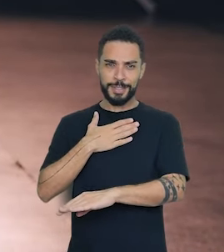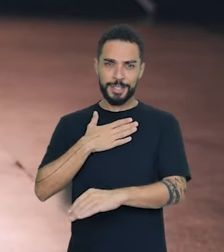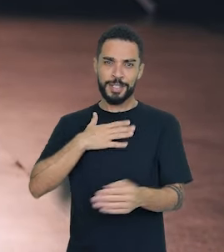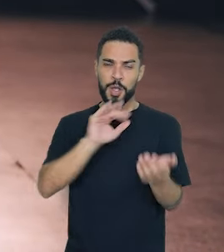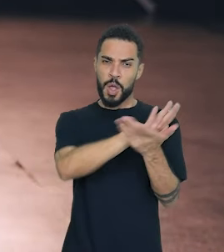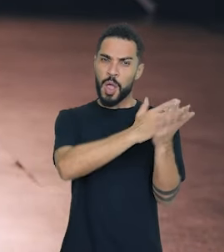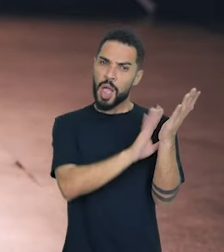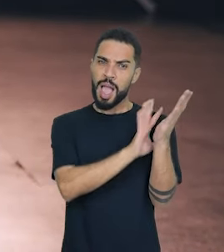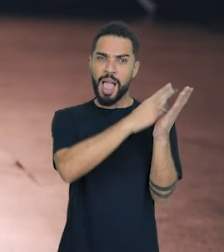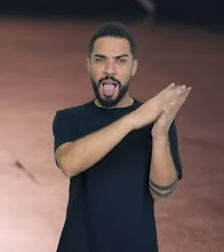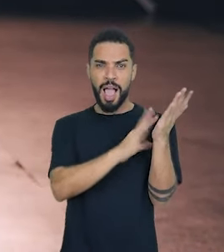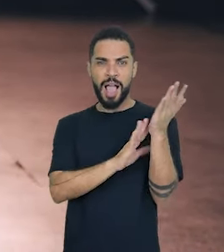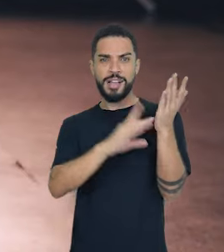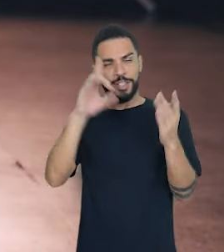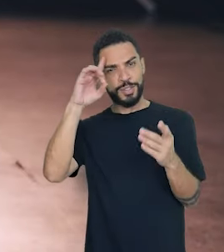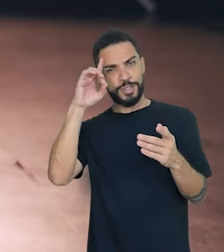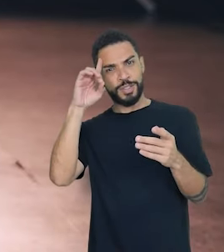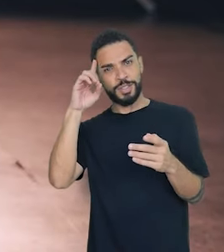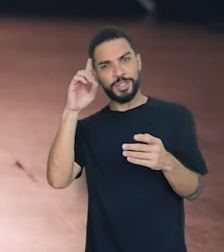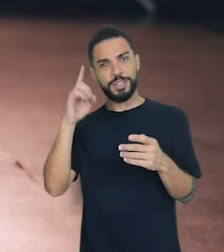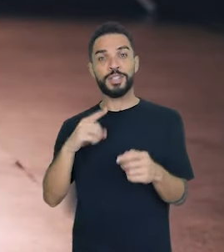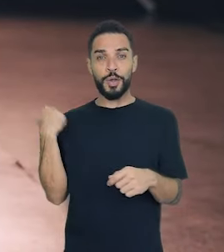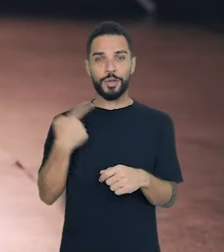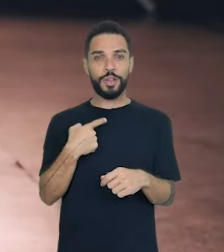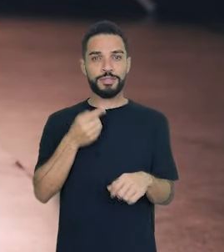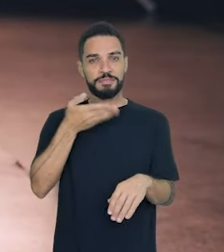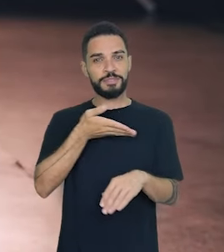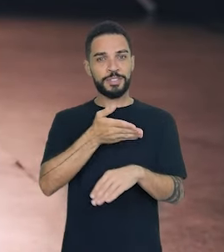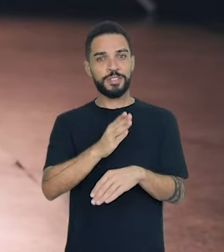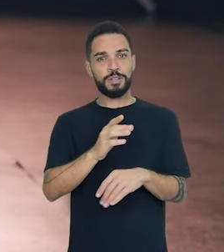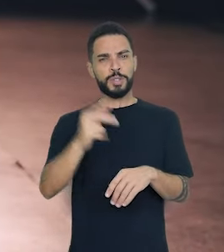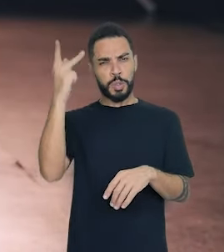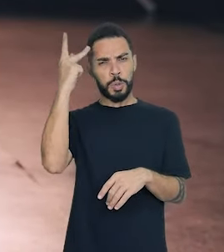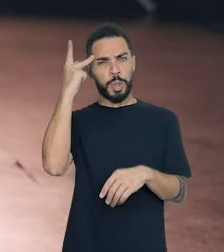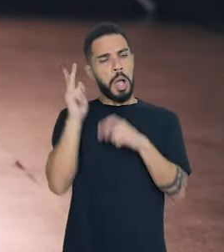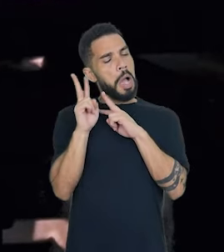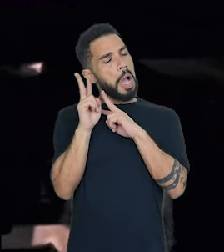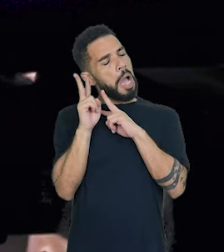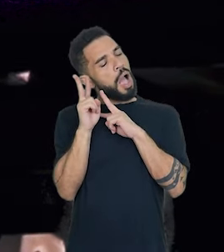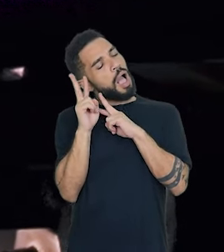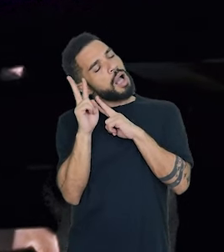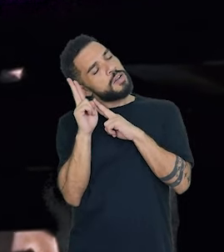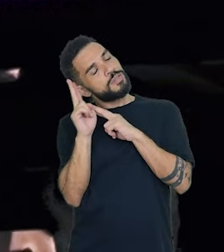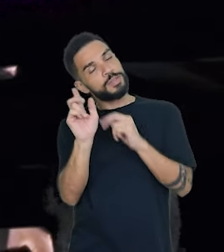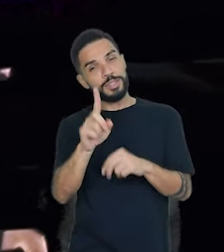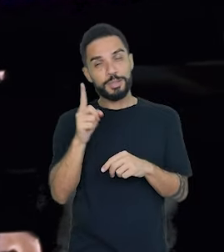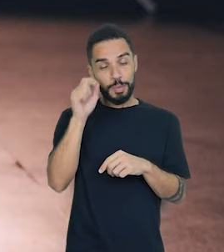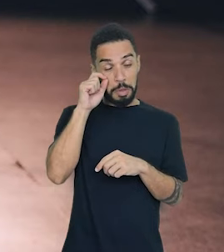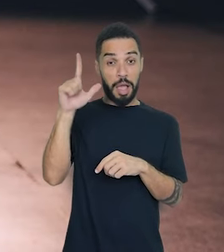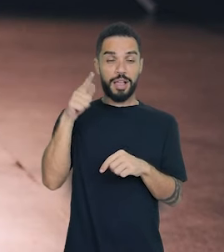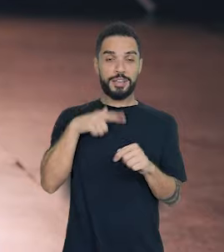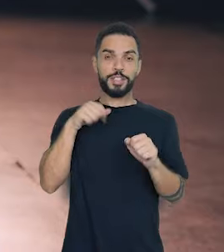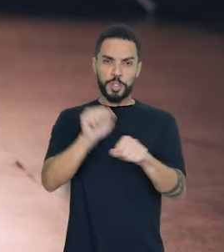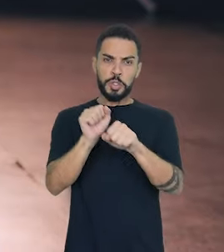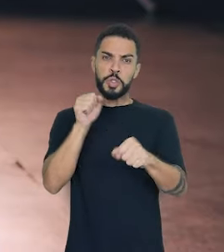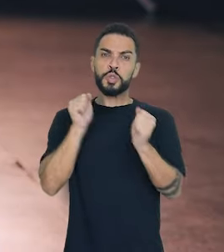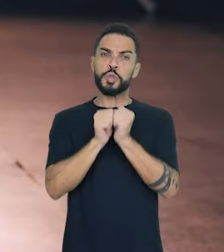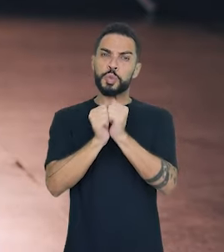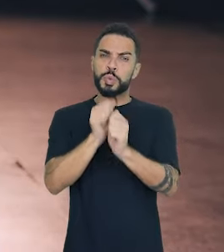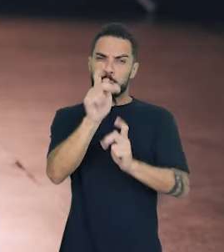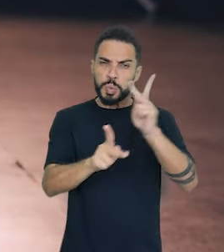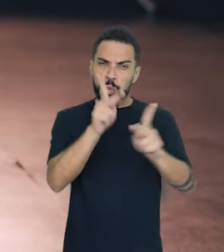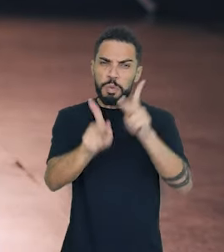Num dia, dormimos no barraco, na fábrica do samba em São Paulo, e no outro dia ele foi empurrar carro alegórico do